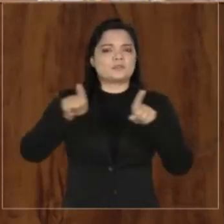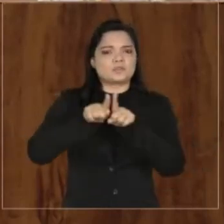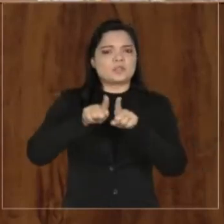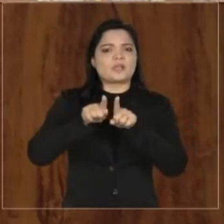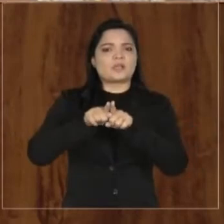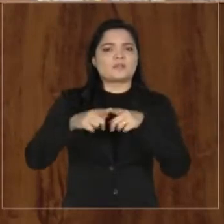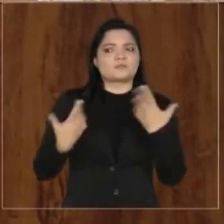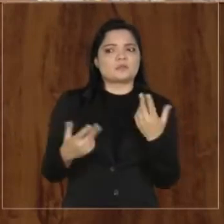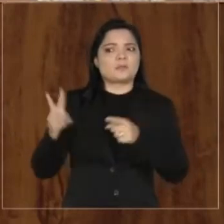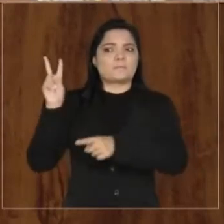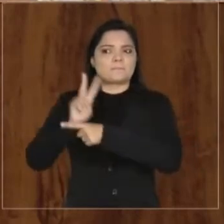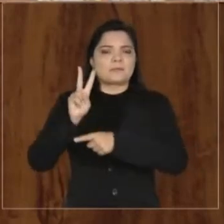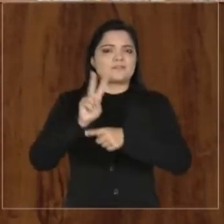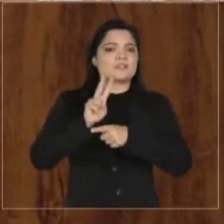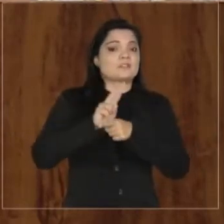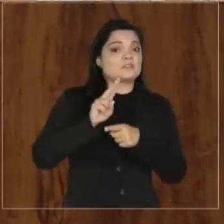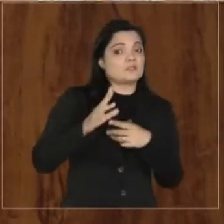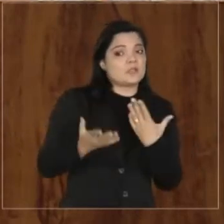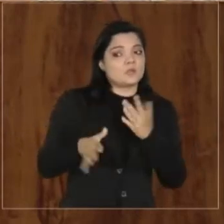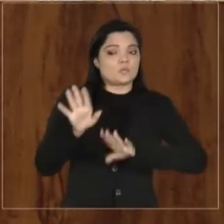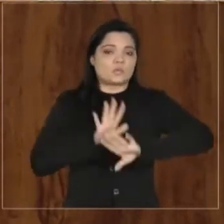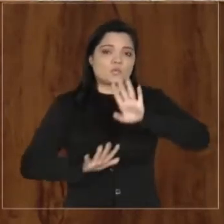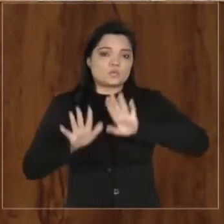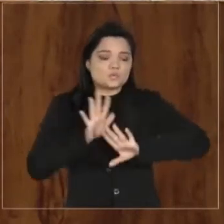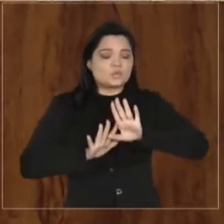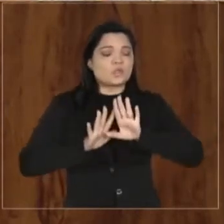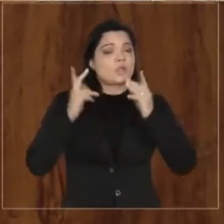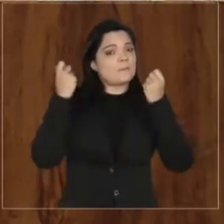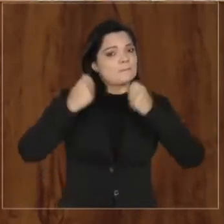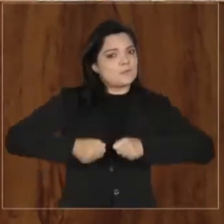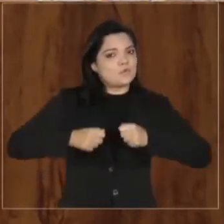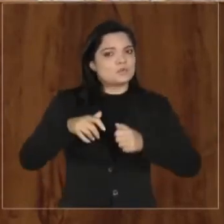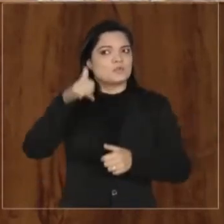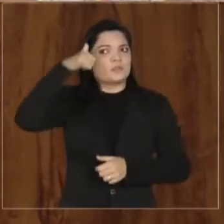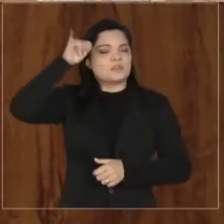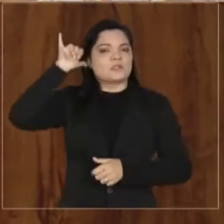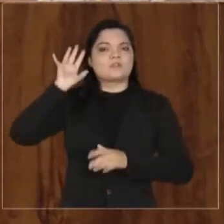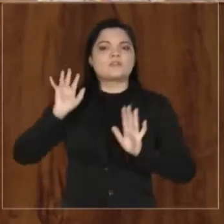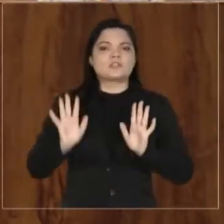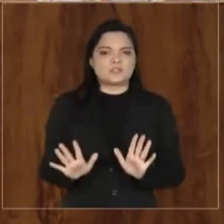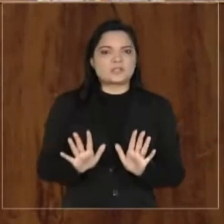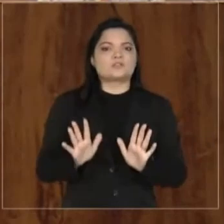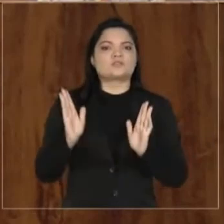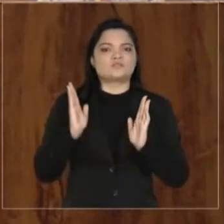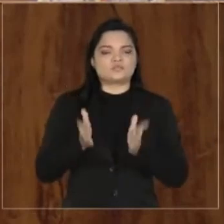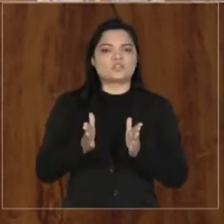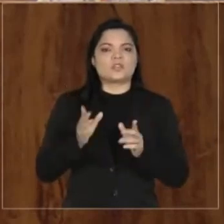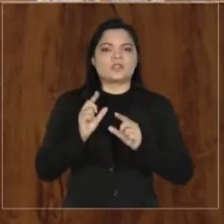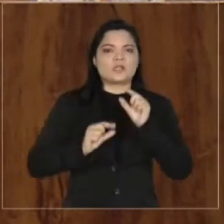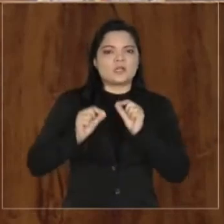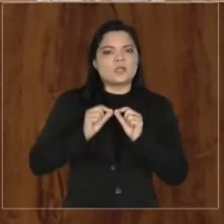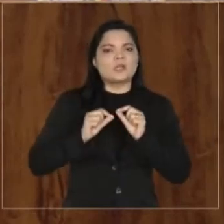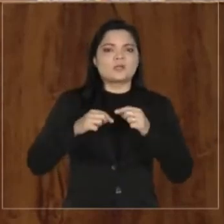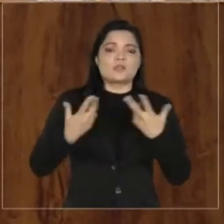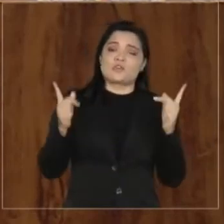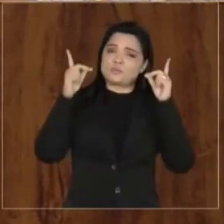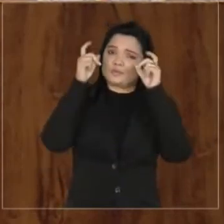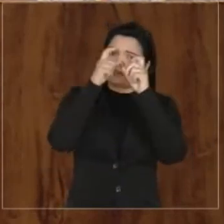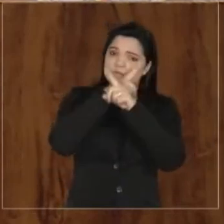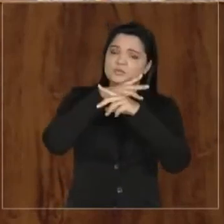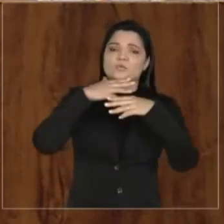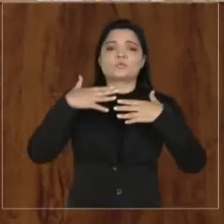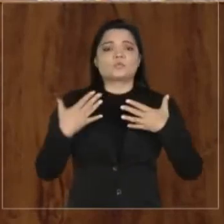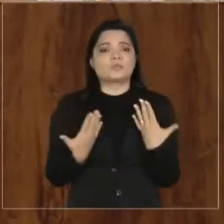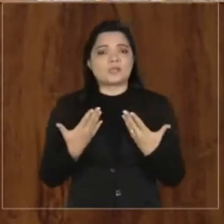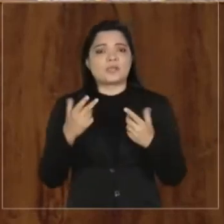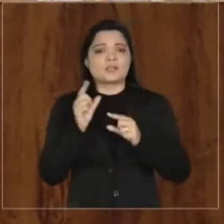de precaução, prevenção, as cautelares, daquilo que poderia ser previsível e previsto, como alguma dificuldade